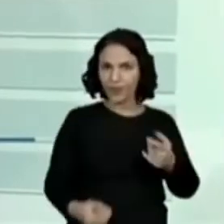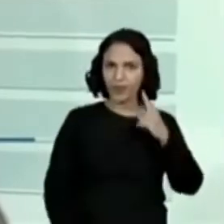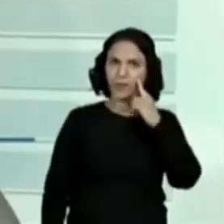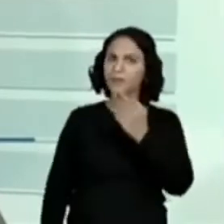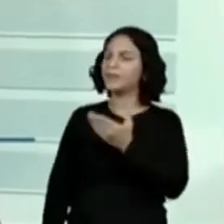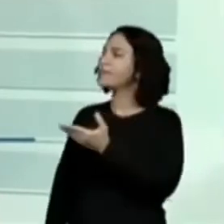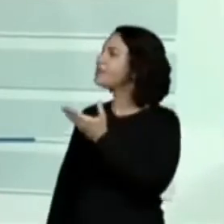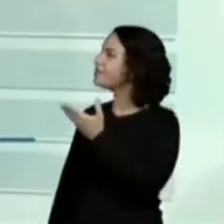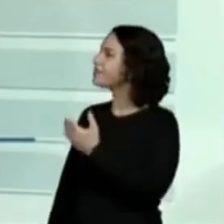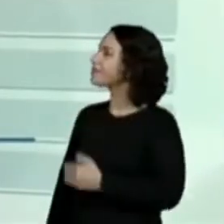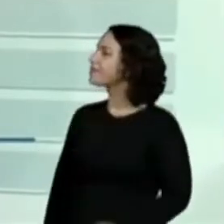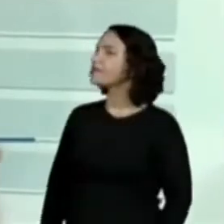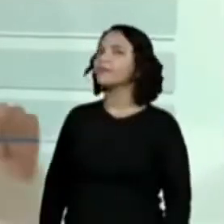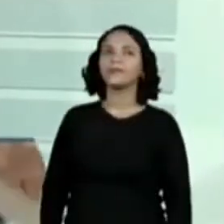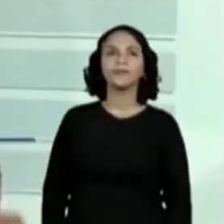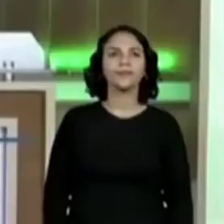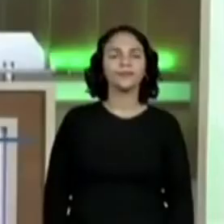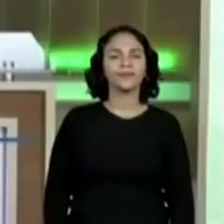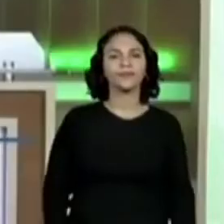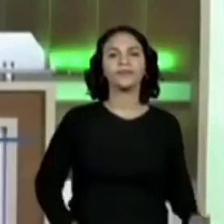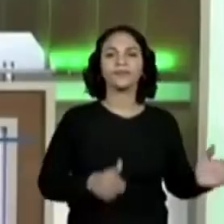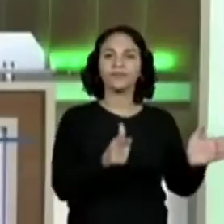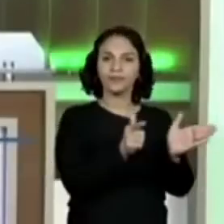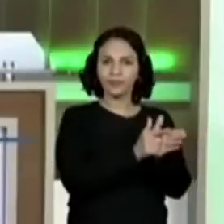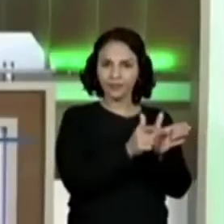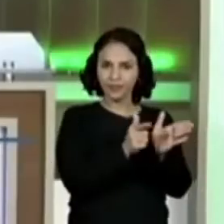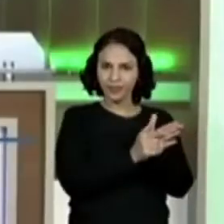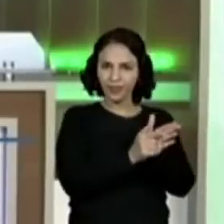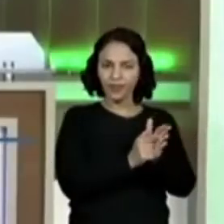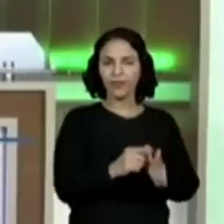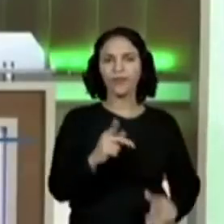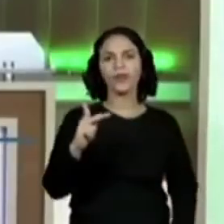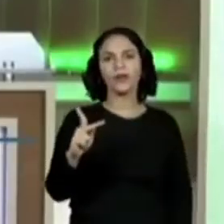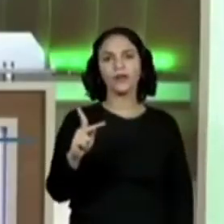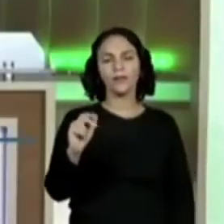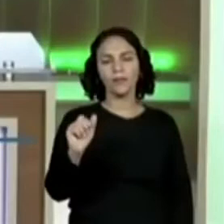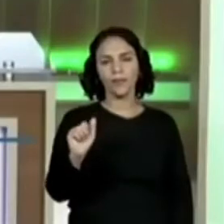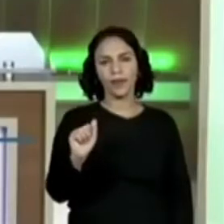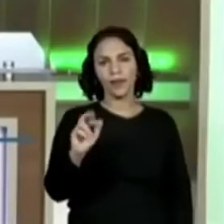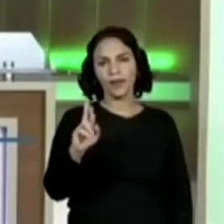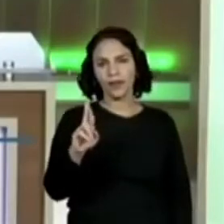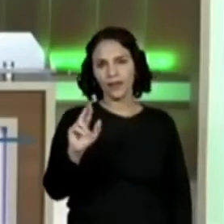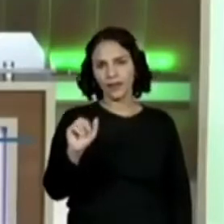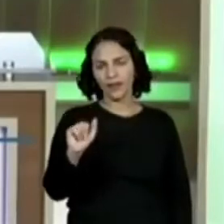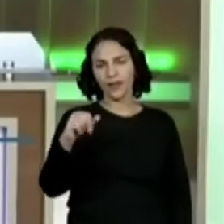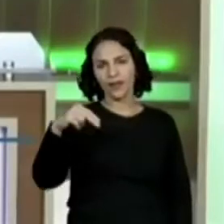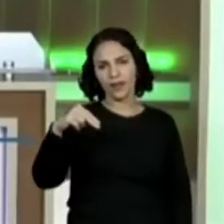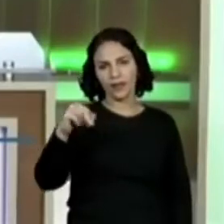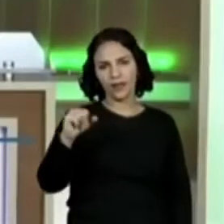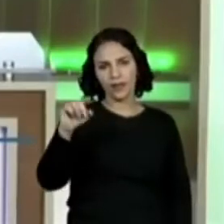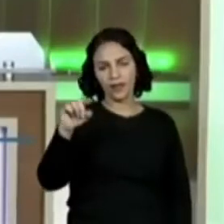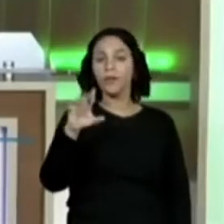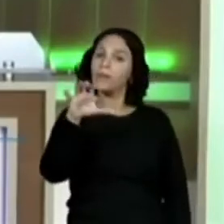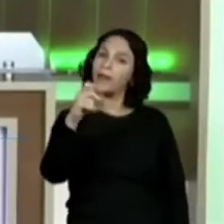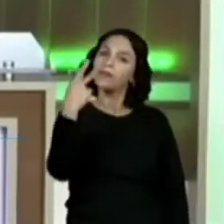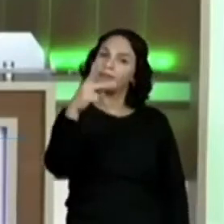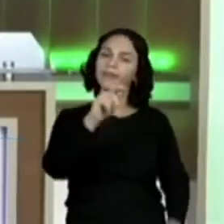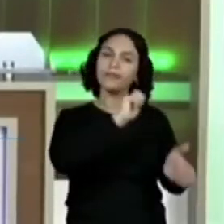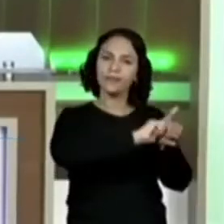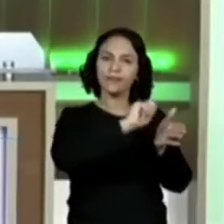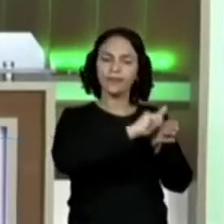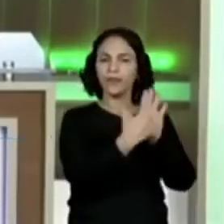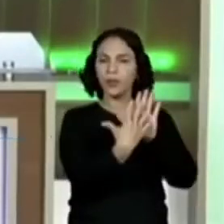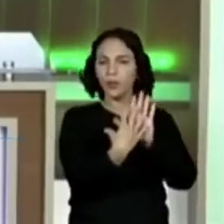Vamos lá. Papel Paraná. Vou pegar a minha caneta, você se organize com o seu lápis, no